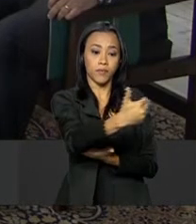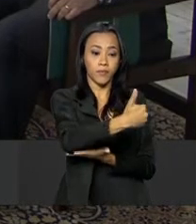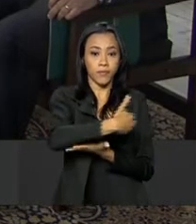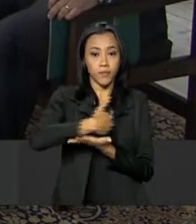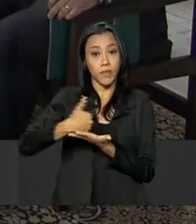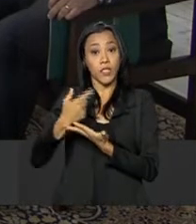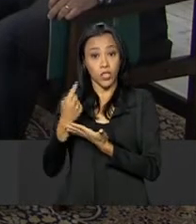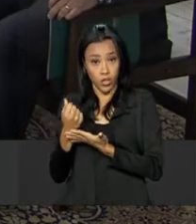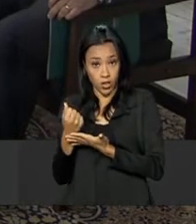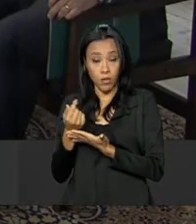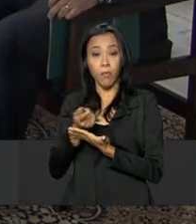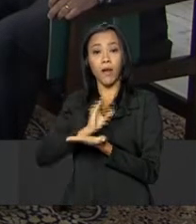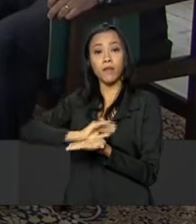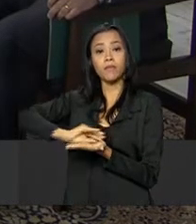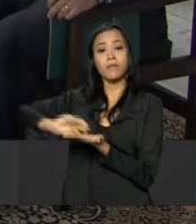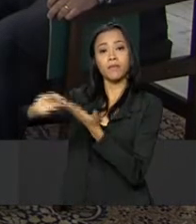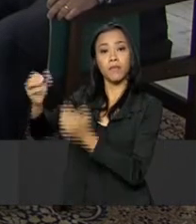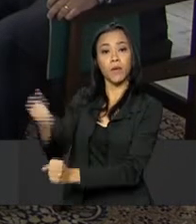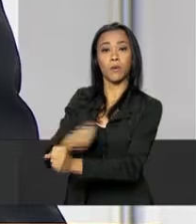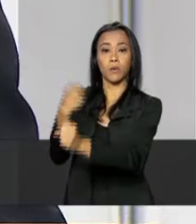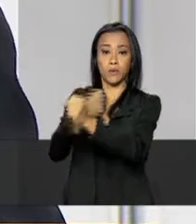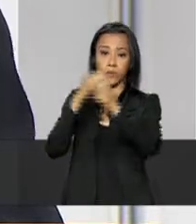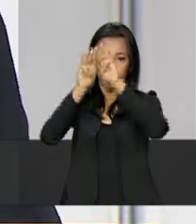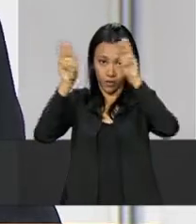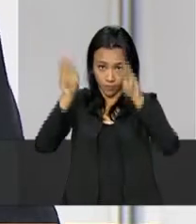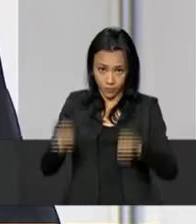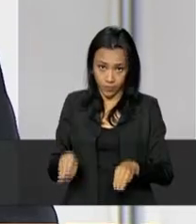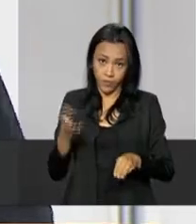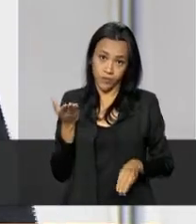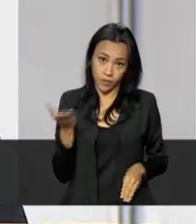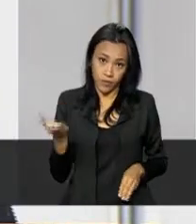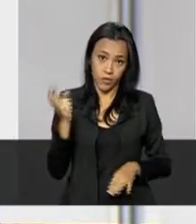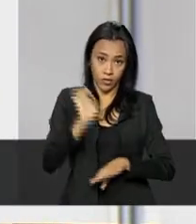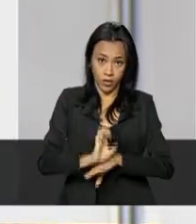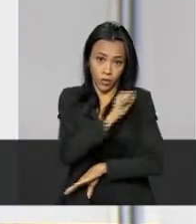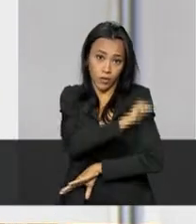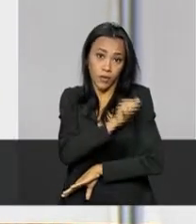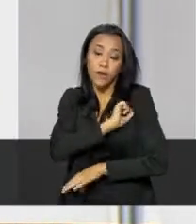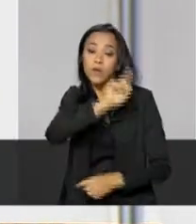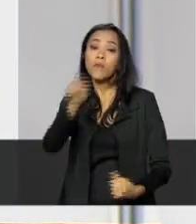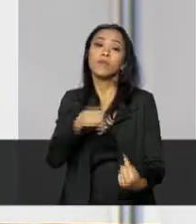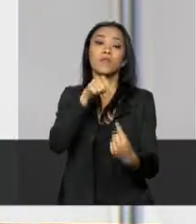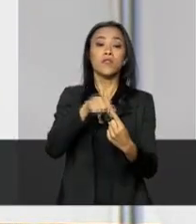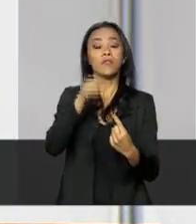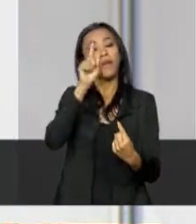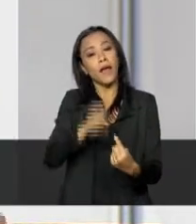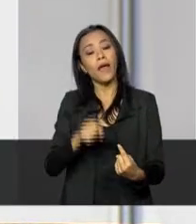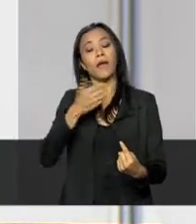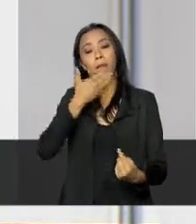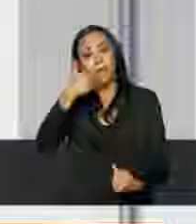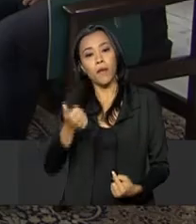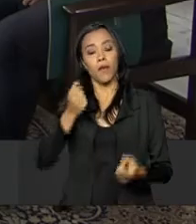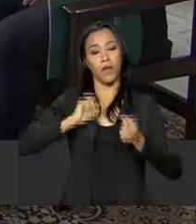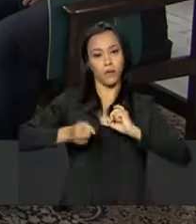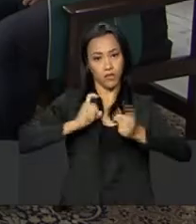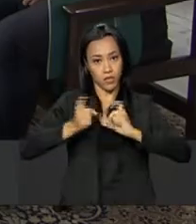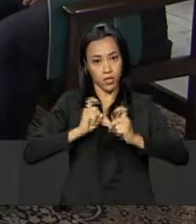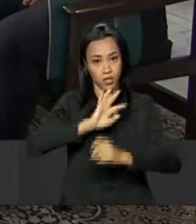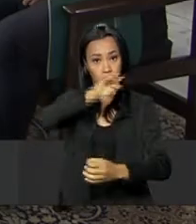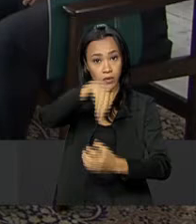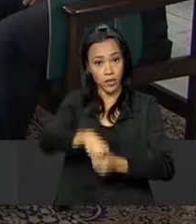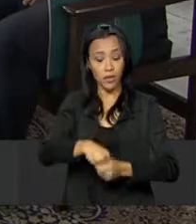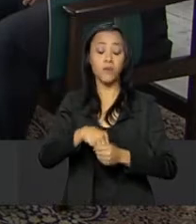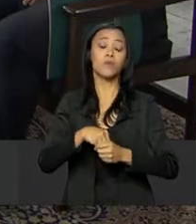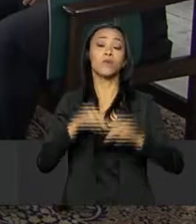nacional e recomposição do seu acervo segundo ele a idéia é modernizar a gestão dos museus e acervos